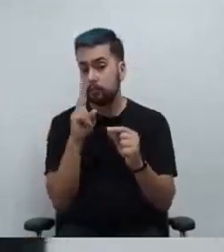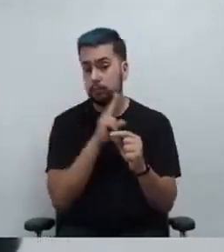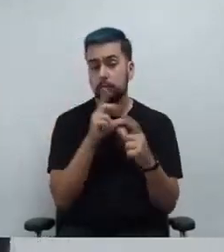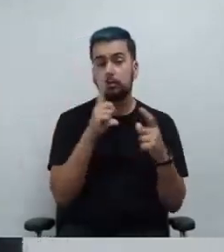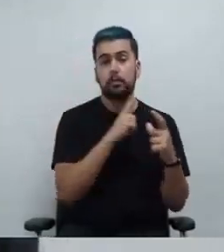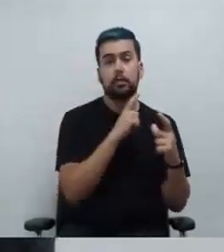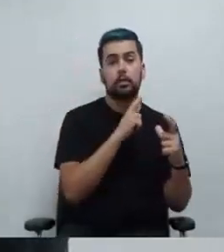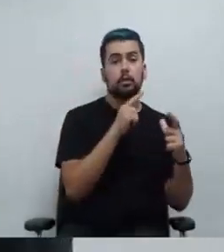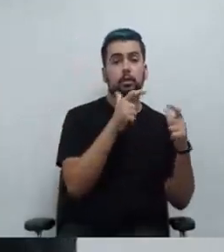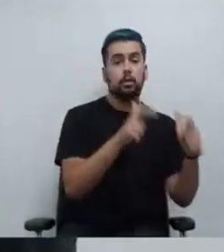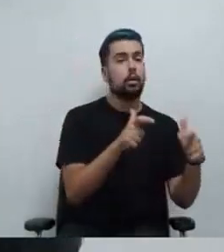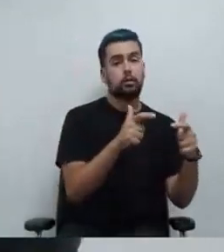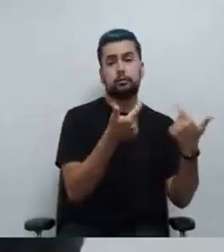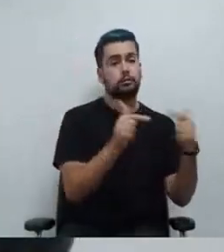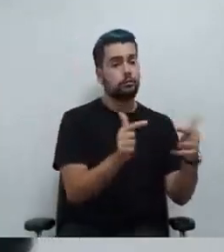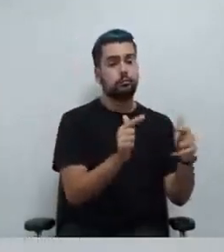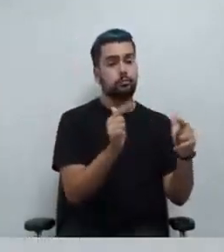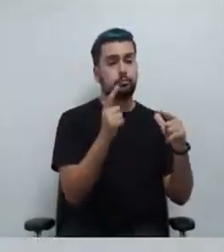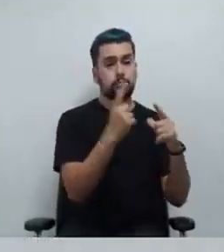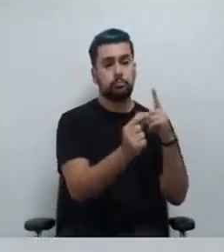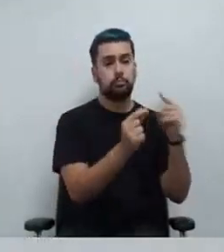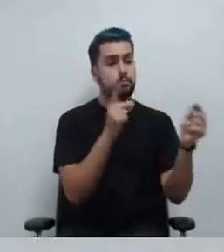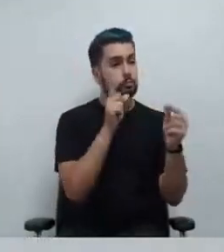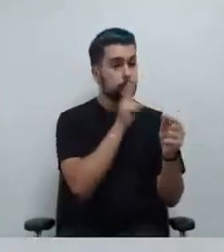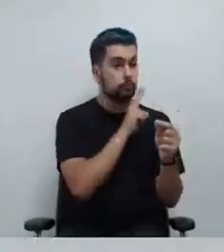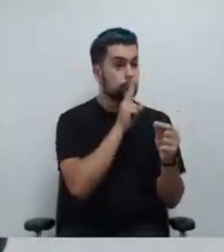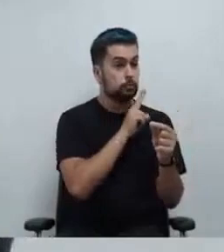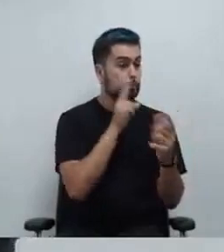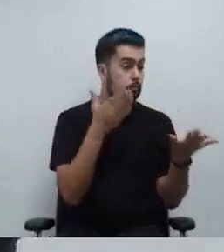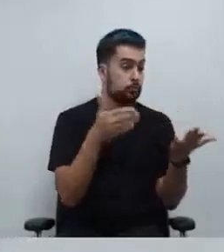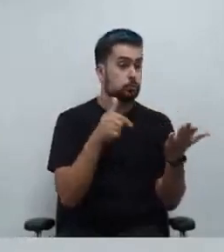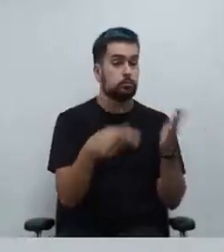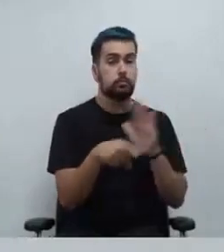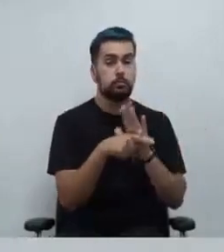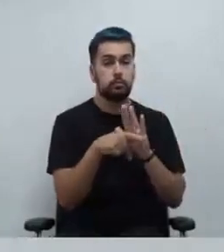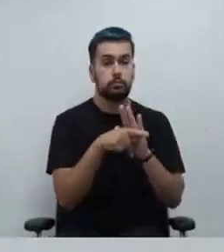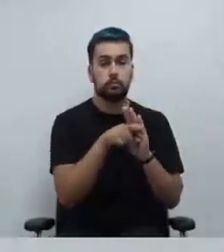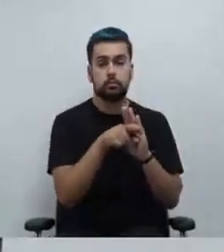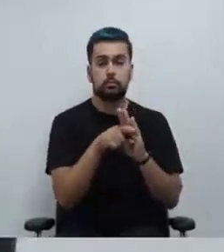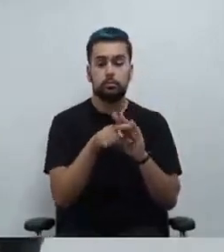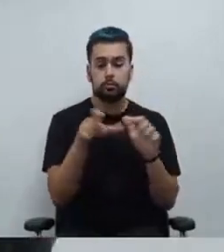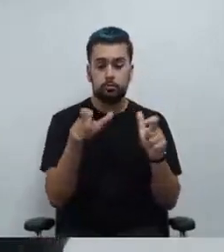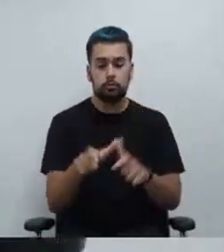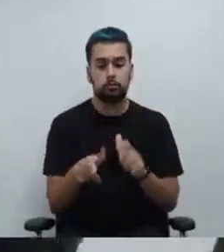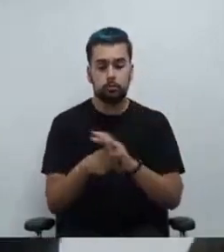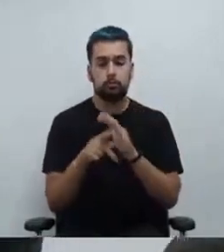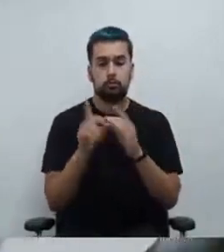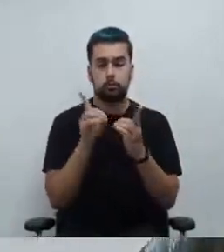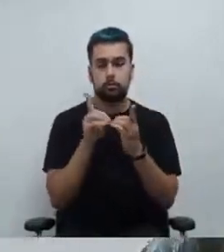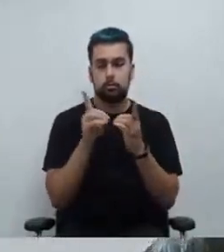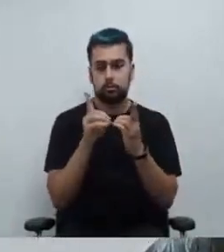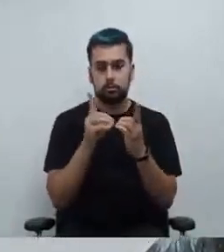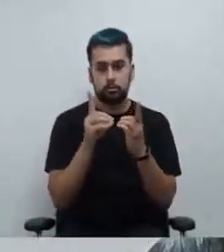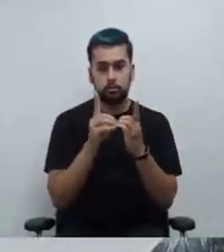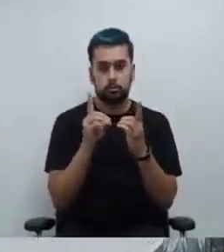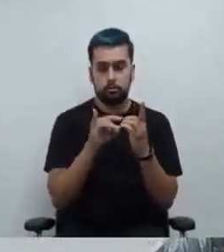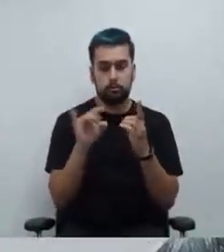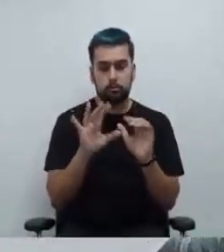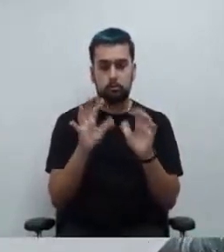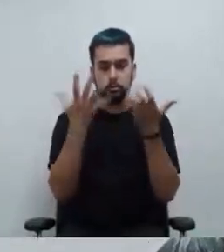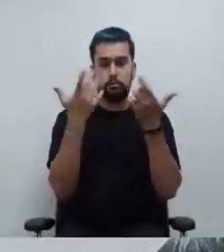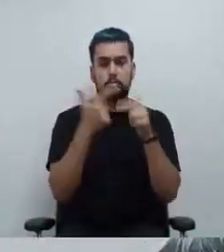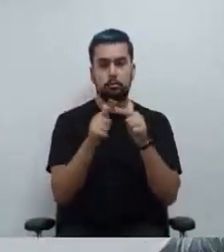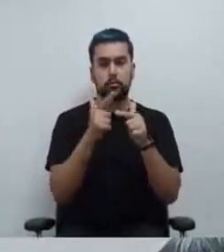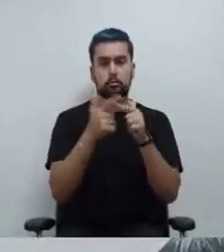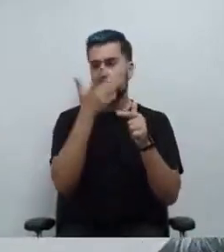que não têm essa possibilidade, a própria disposição das nossas baias de atendimento, se acontece algum